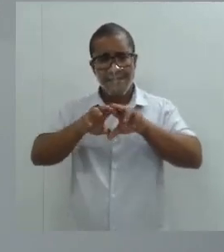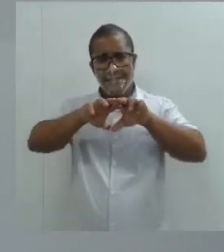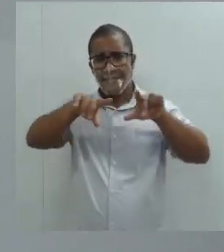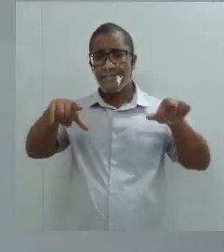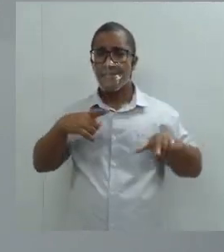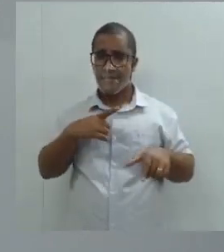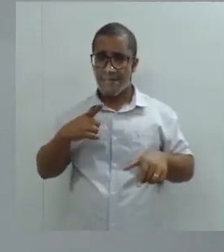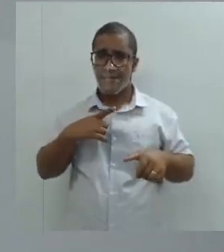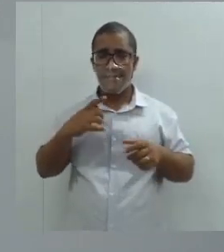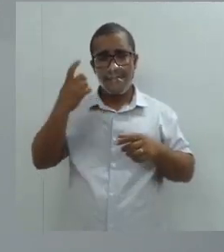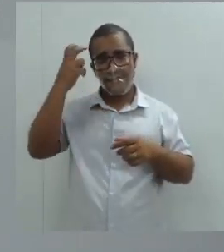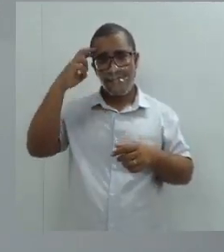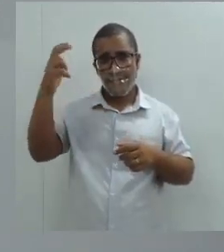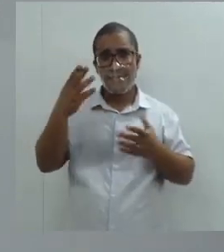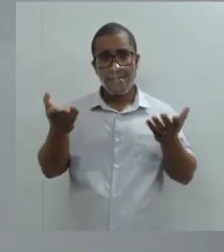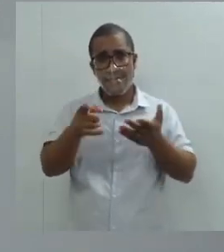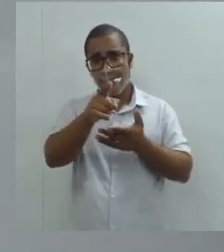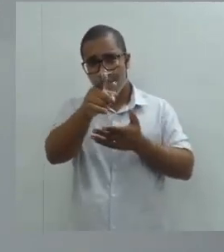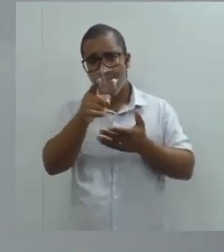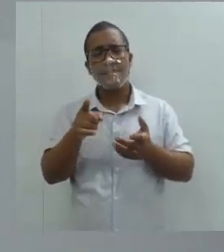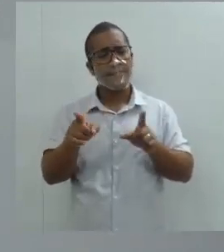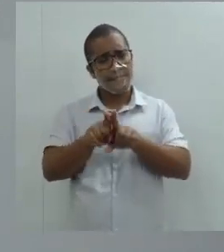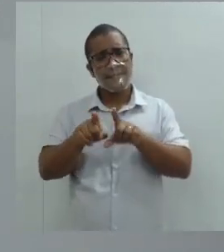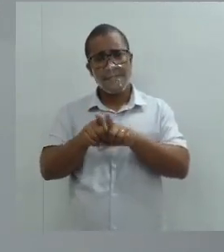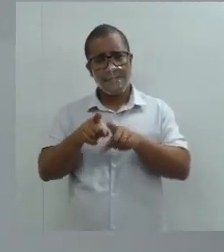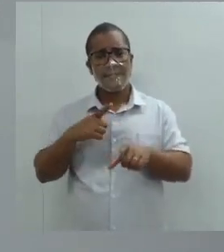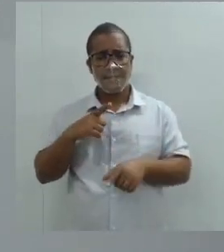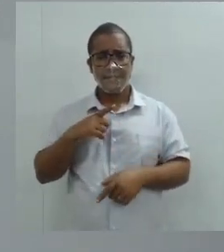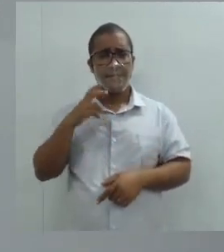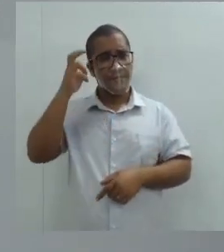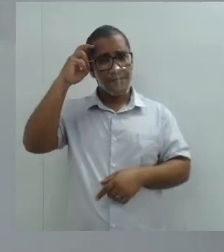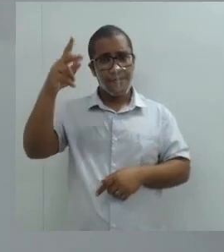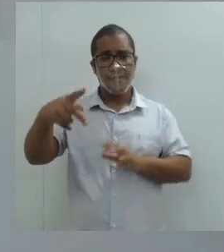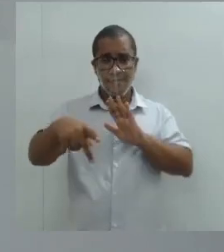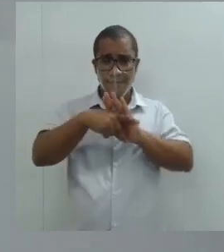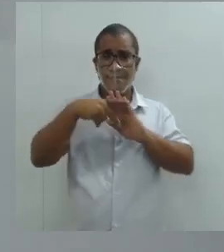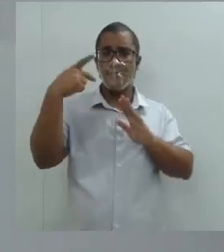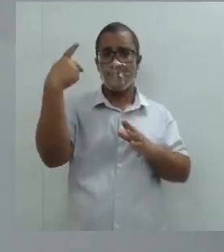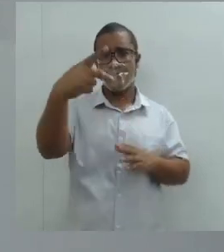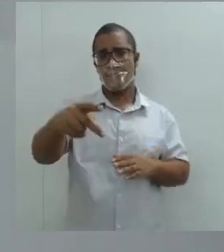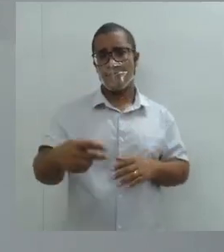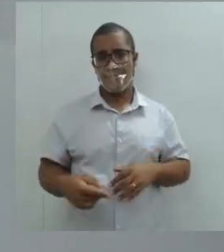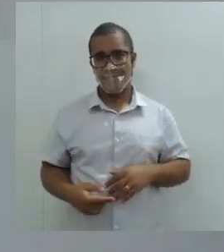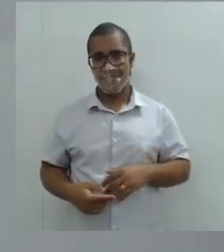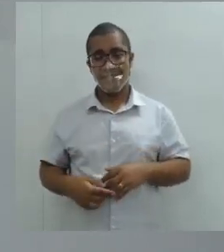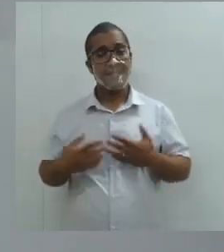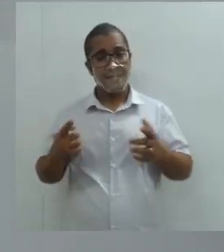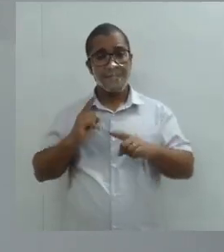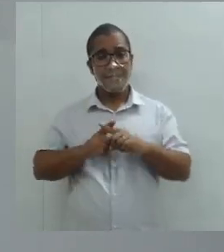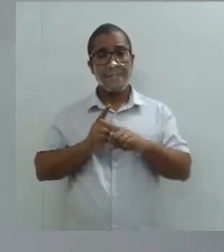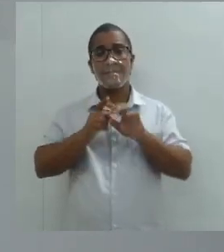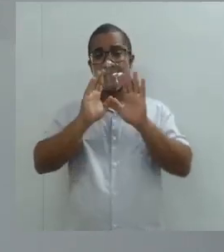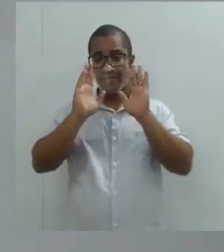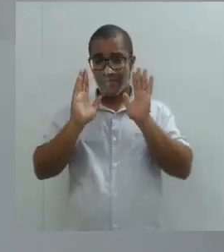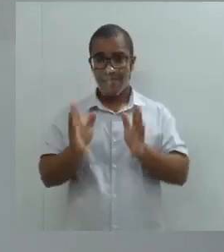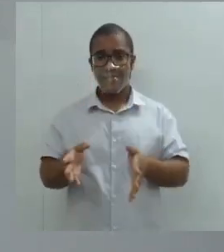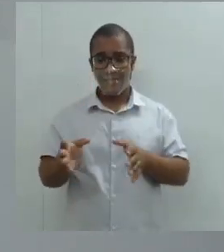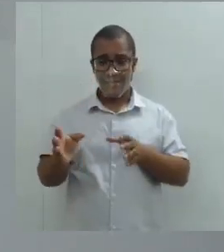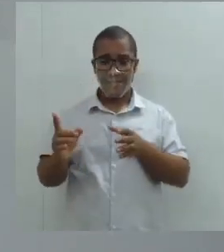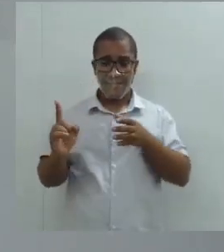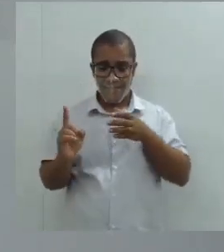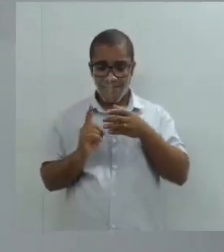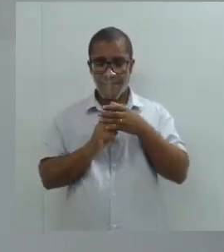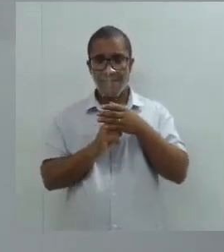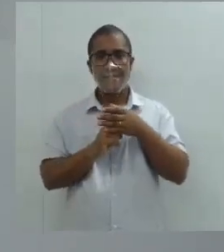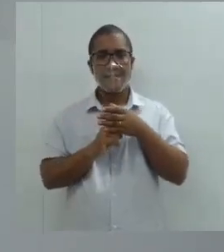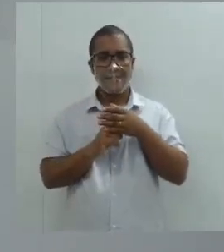essa cultura diferente. Você que está me assistindo aí, com certeza, você deve ter sua cultura já formada. Porque, querendo ou não, você está inserido dentro